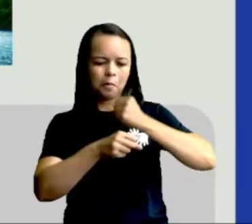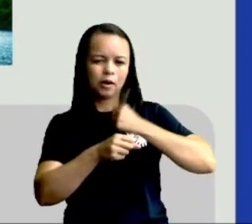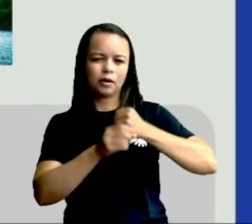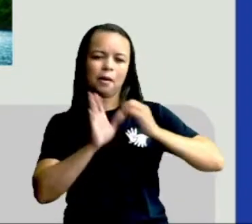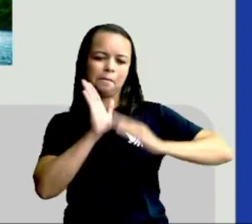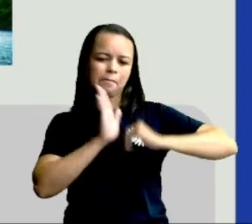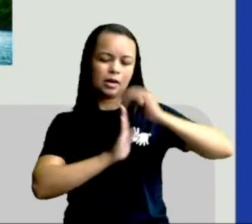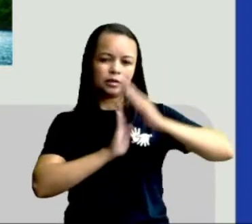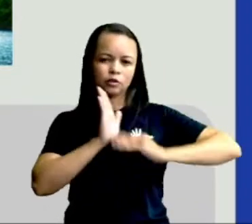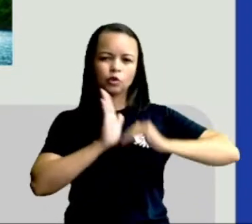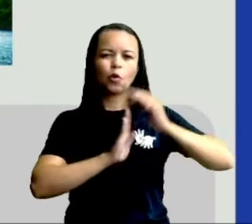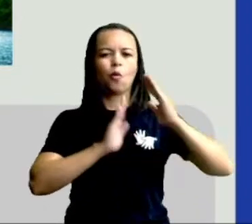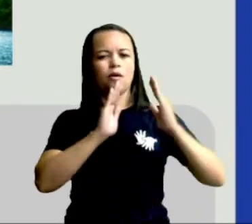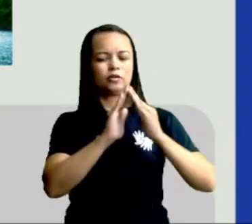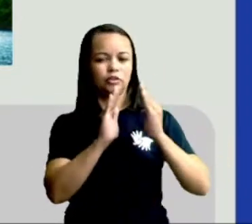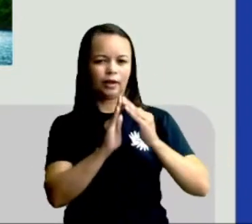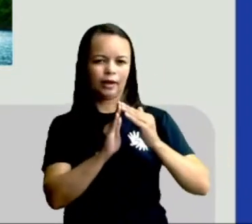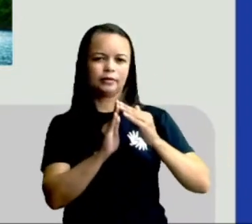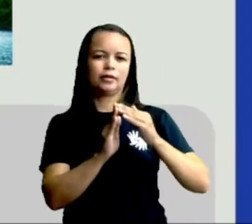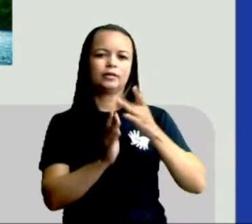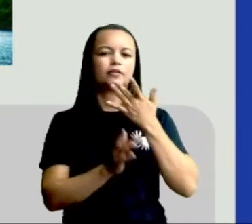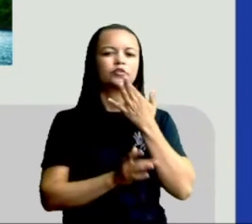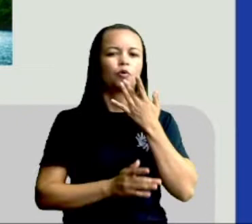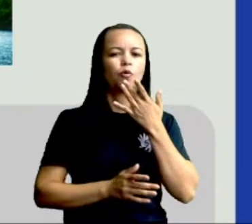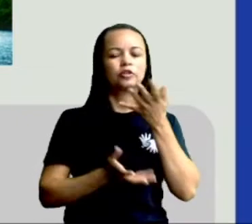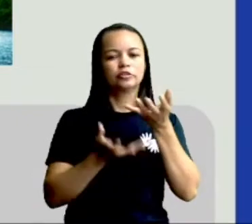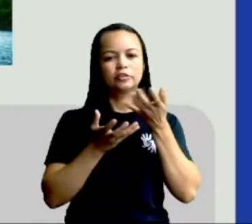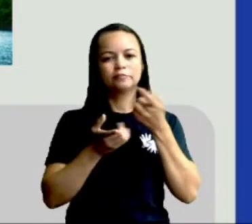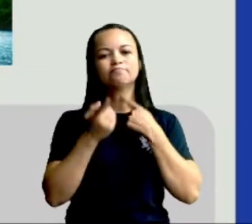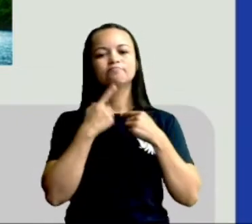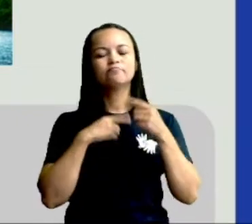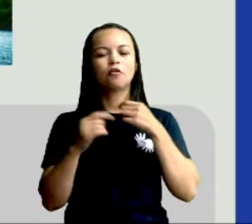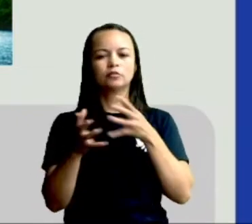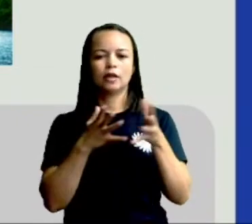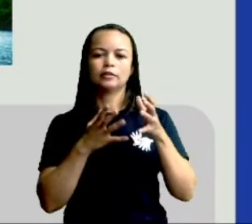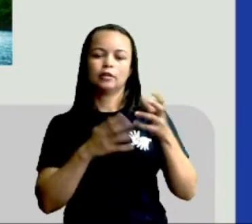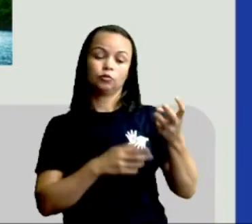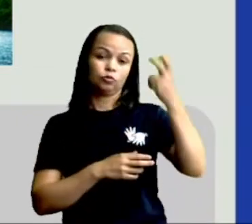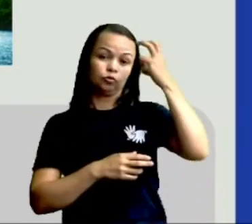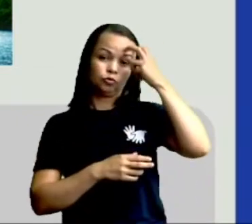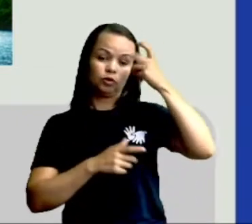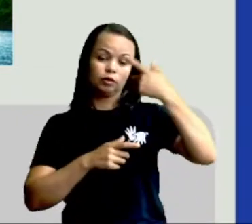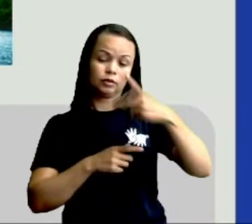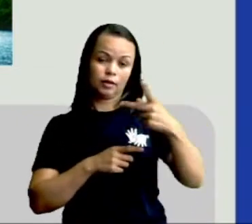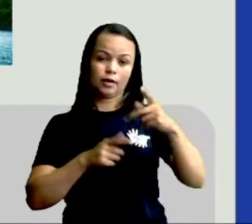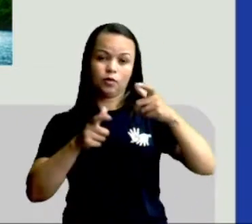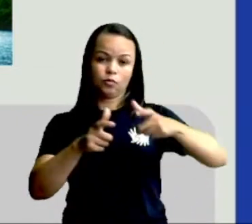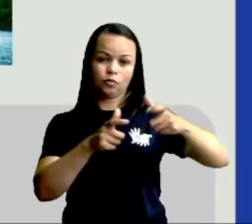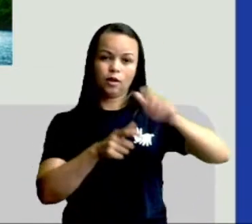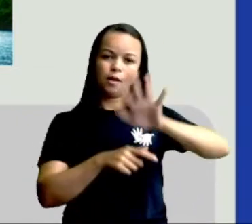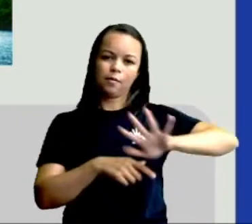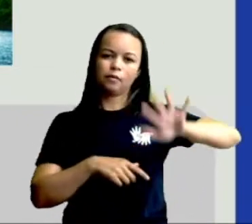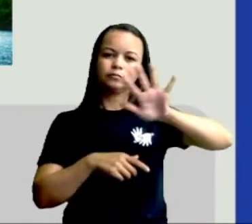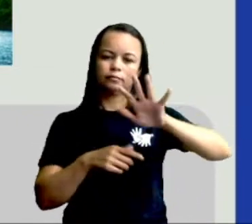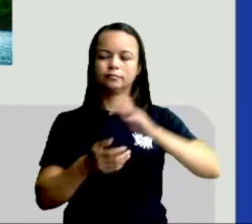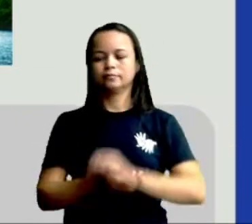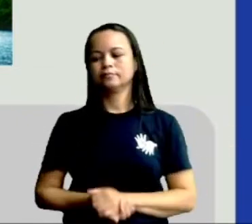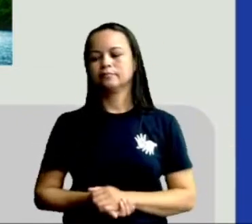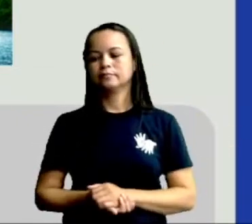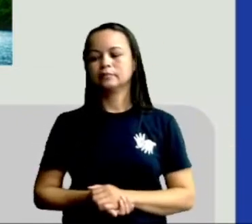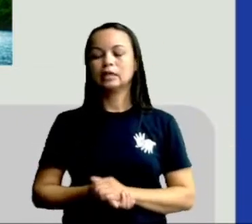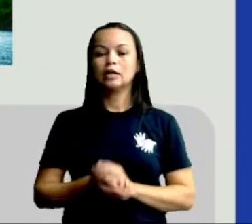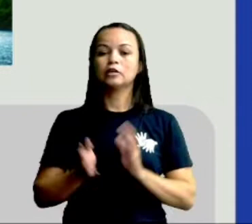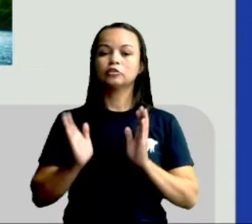pintou as casas da das cores que eles queriam então tem a ver com a cultura daquele lugar aquela paisagem ele já